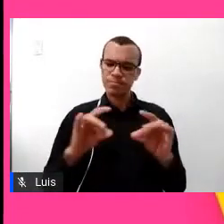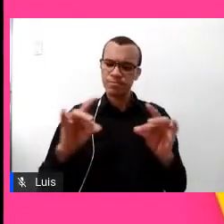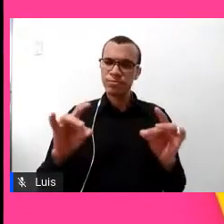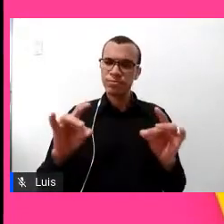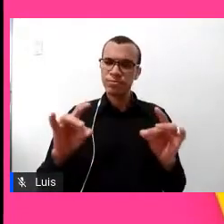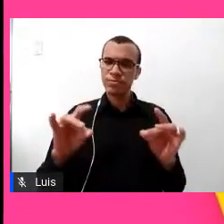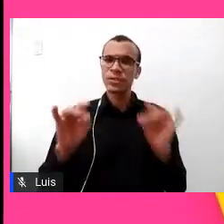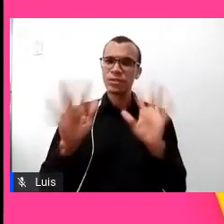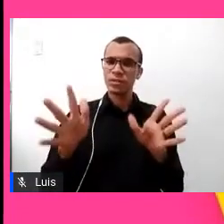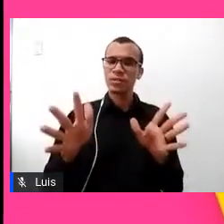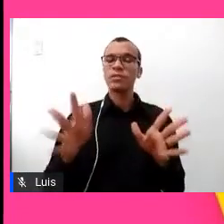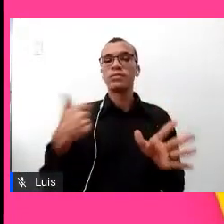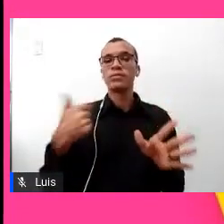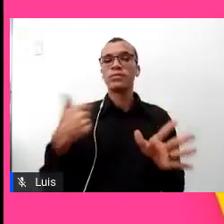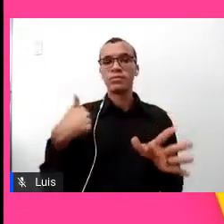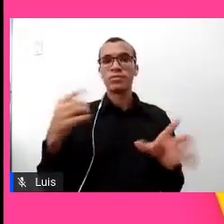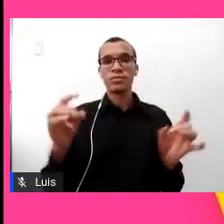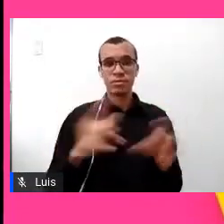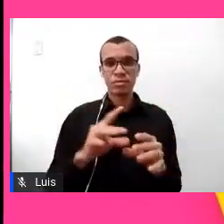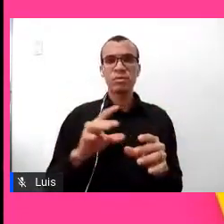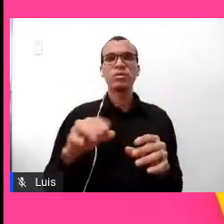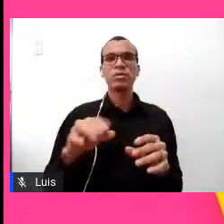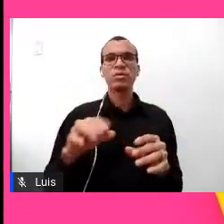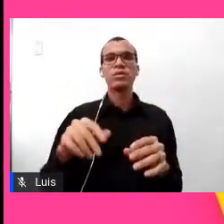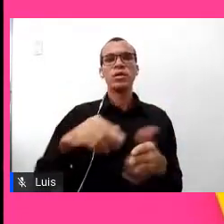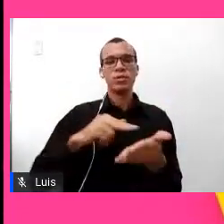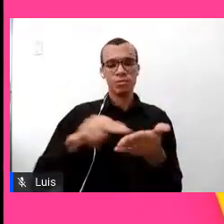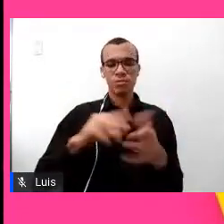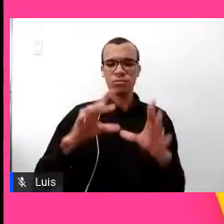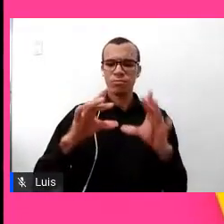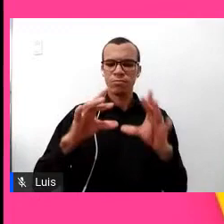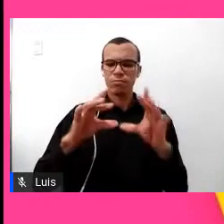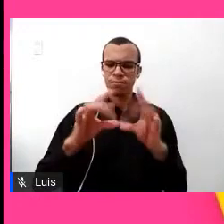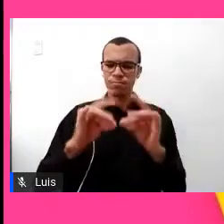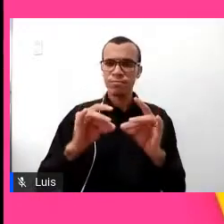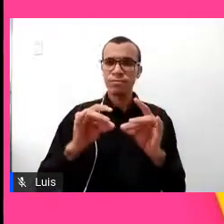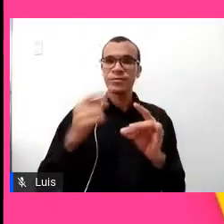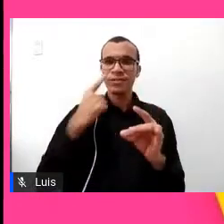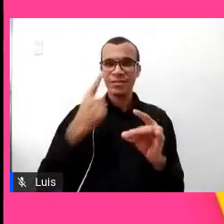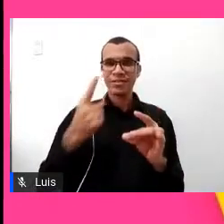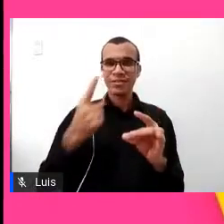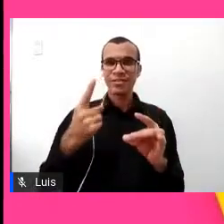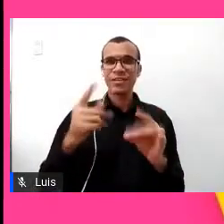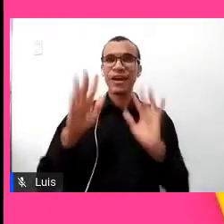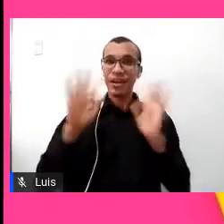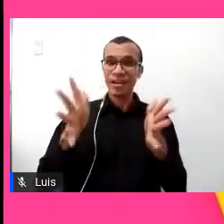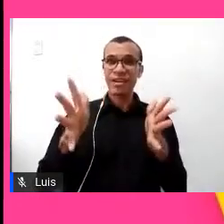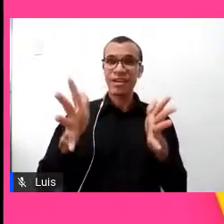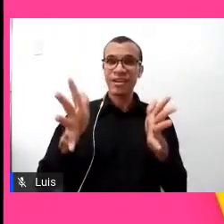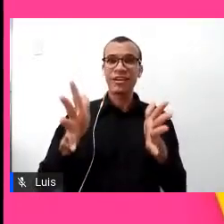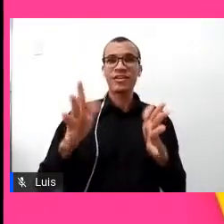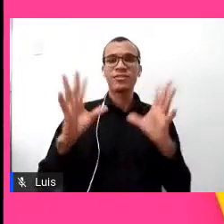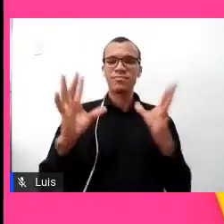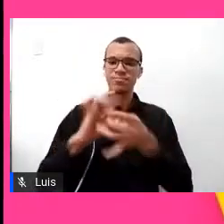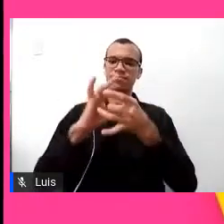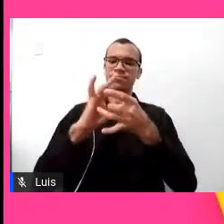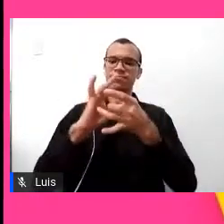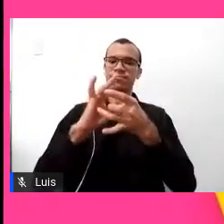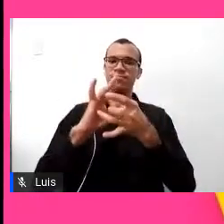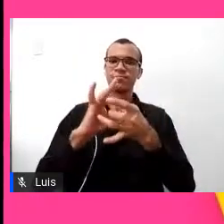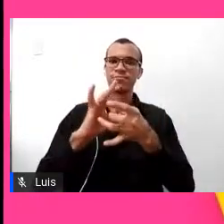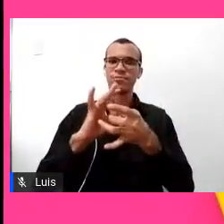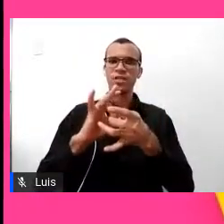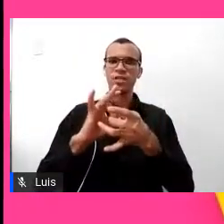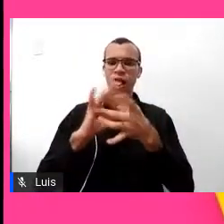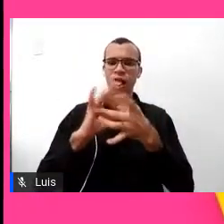colar, passei o dedo, apertei e, ó, já está colado. Não soltou e nem vai soltar,